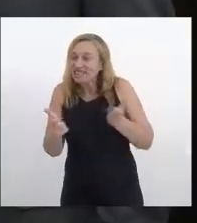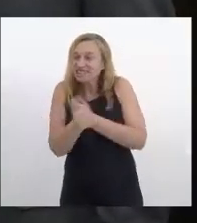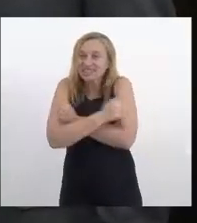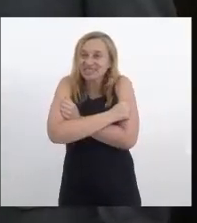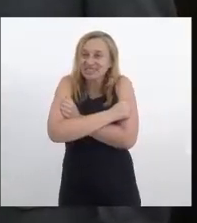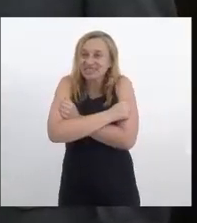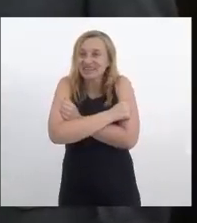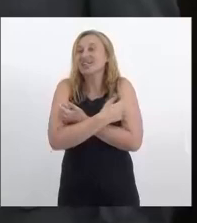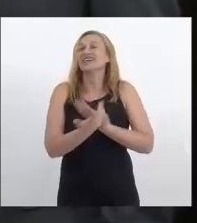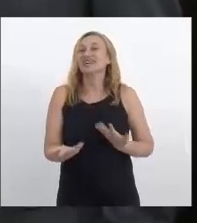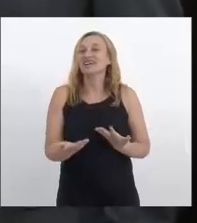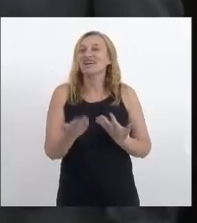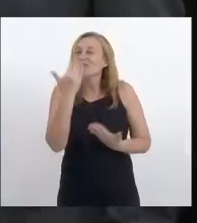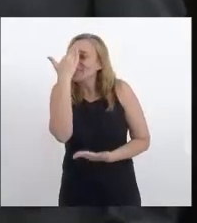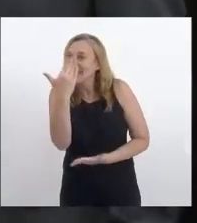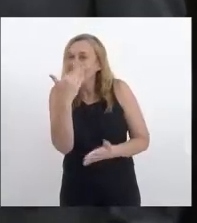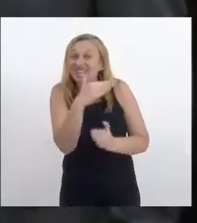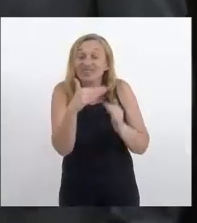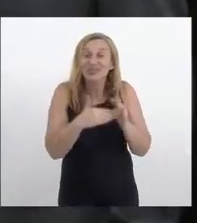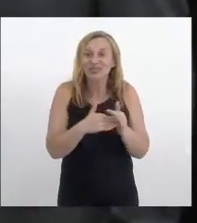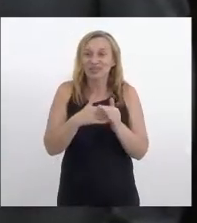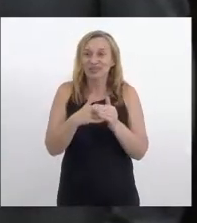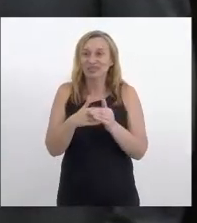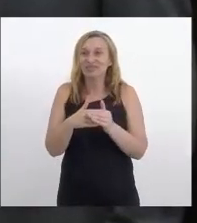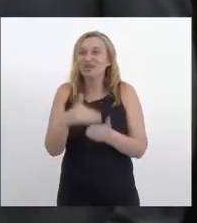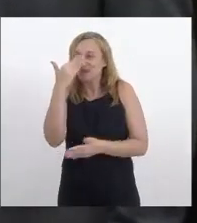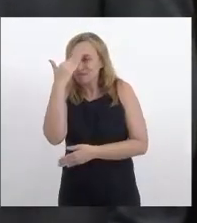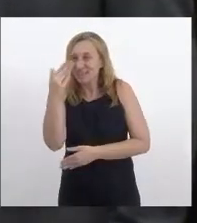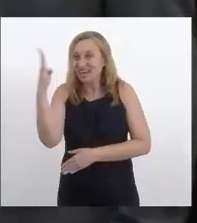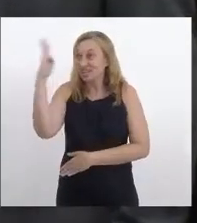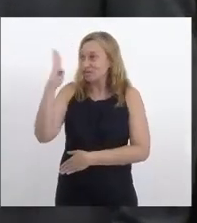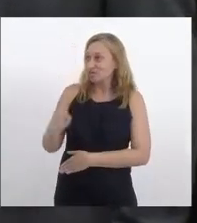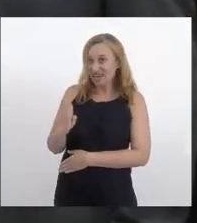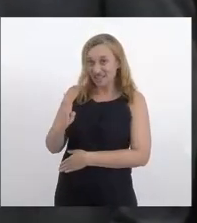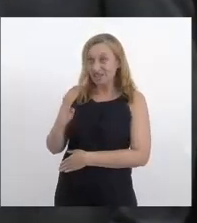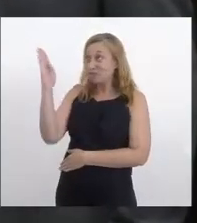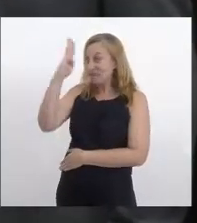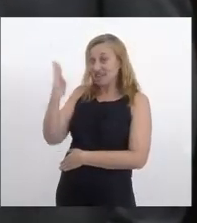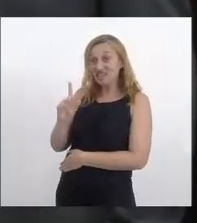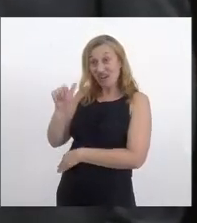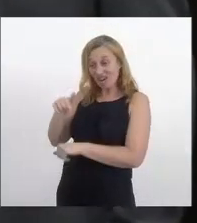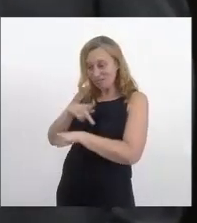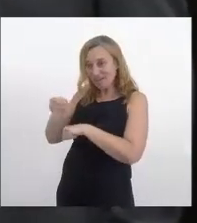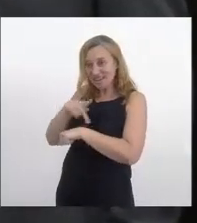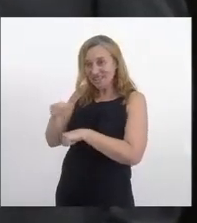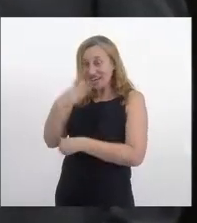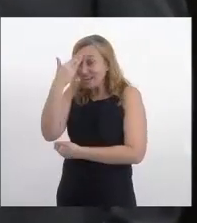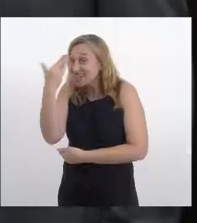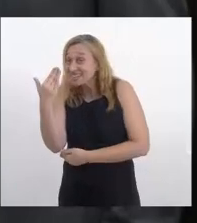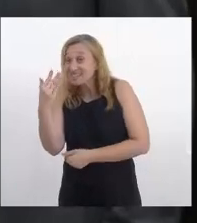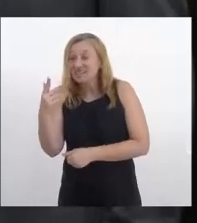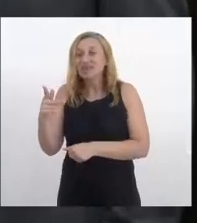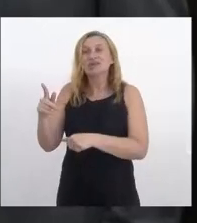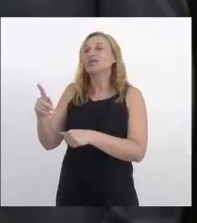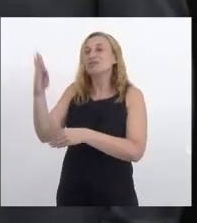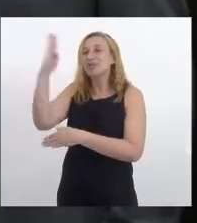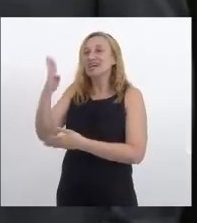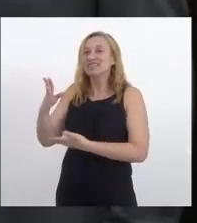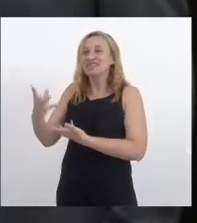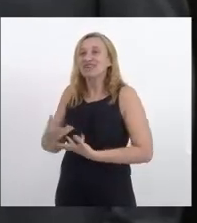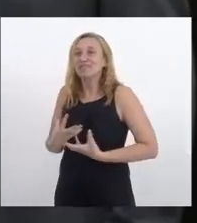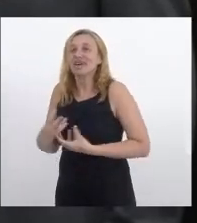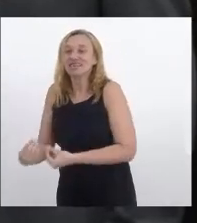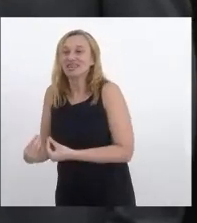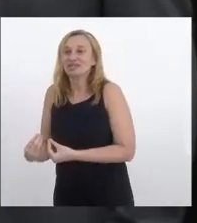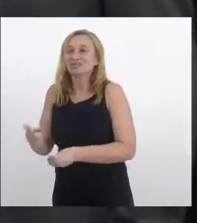e nos acolhe. Obrigado a todos. O Brasil é um país. Eu quero até agradecer pelo Brasil, que me acolheu desde que